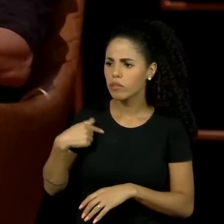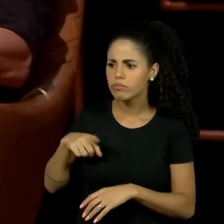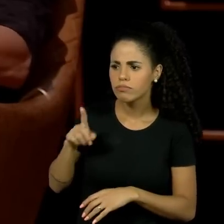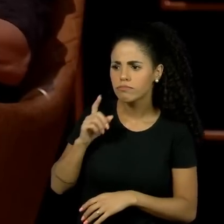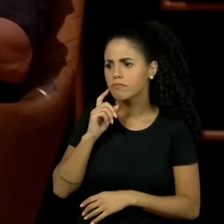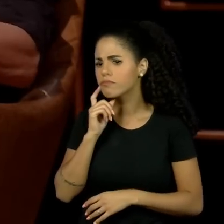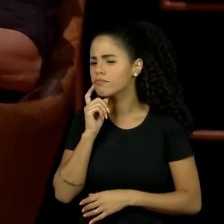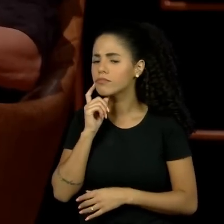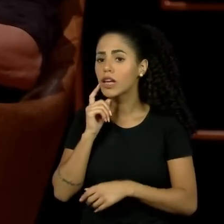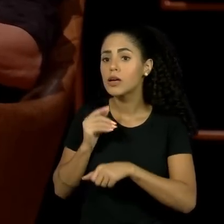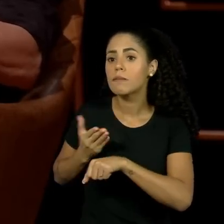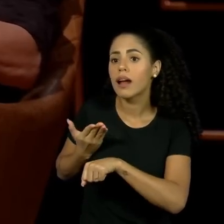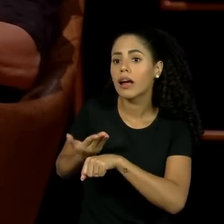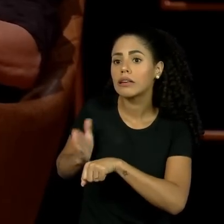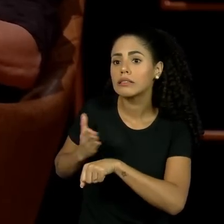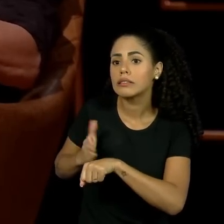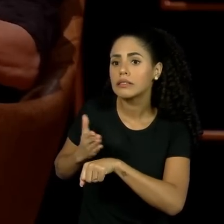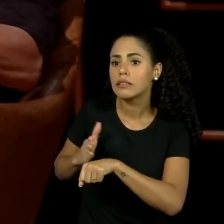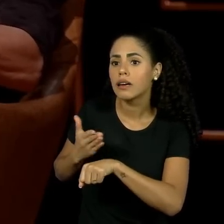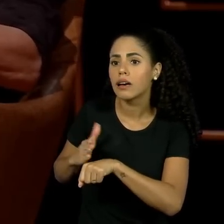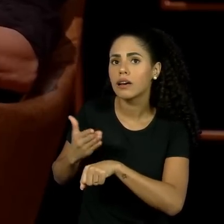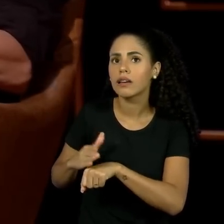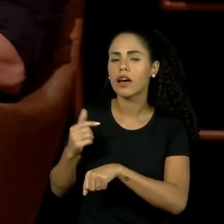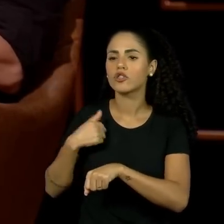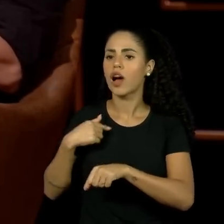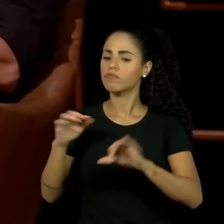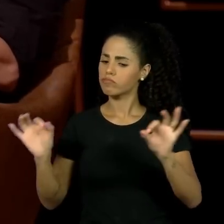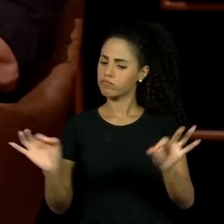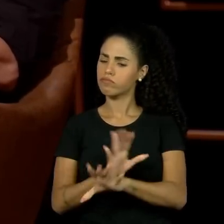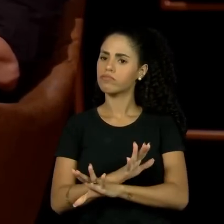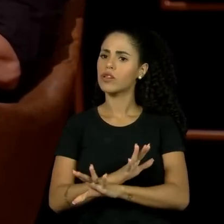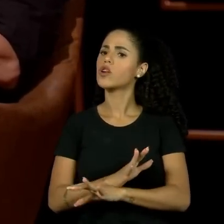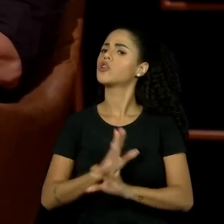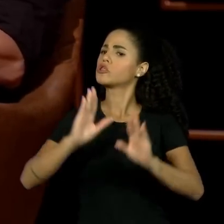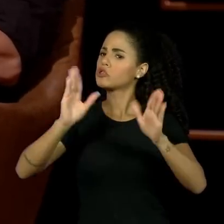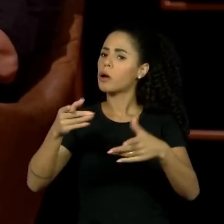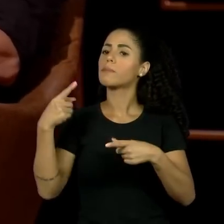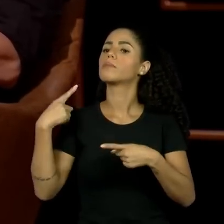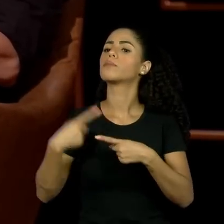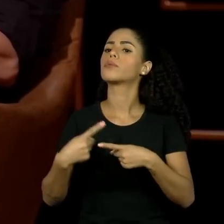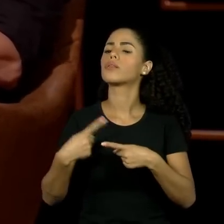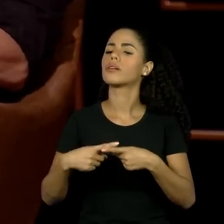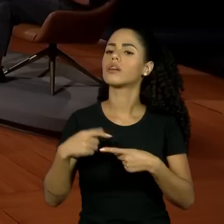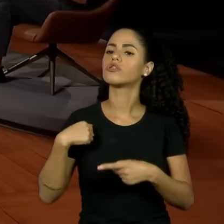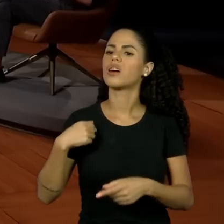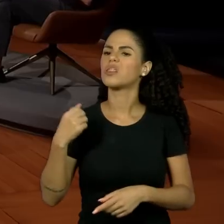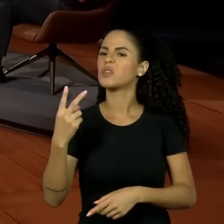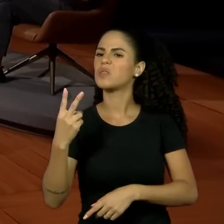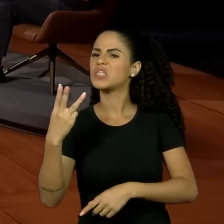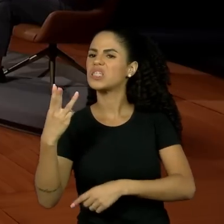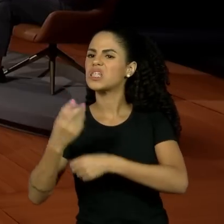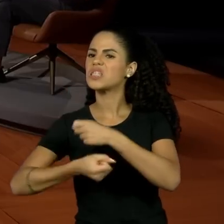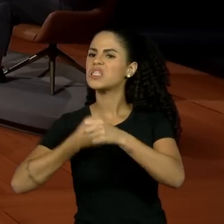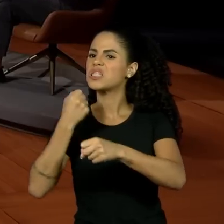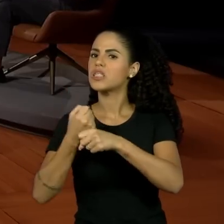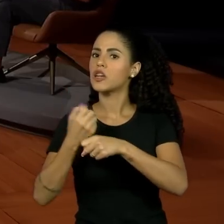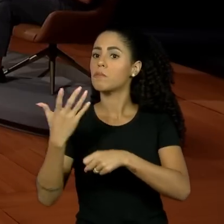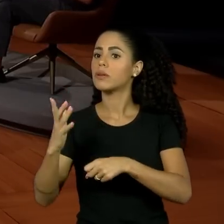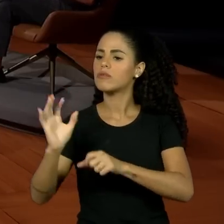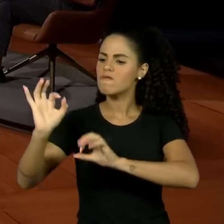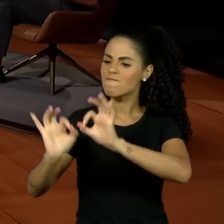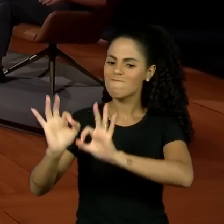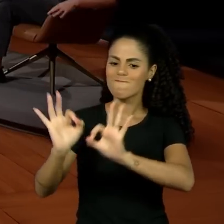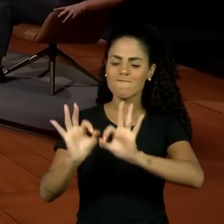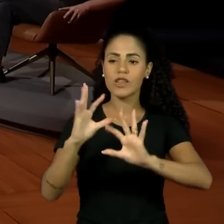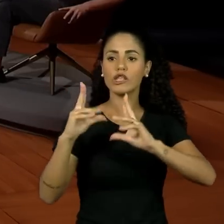cheguei para ensaiar muito preparado, além do que eu já tinha 2, 3 anos ali de construção